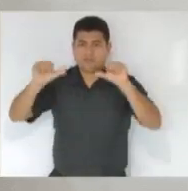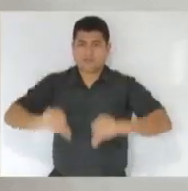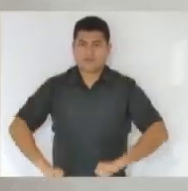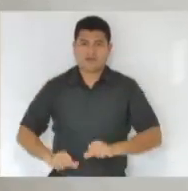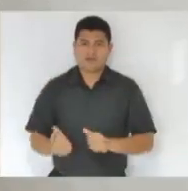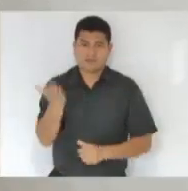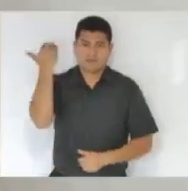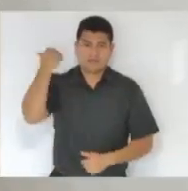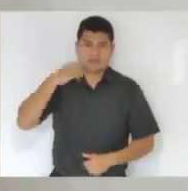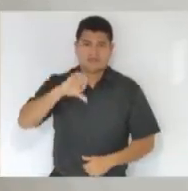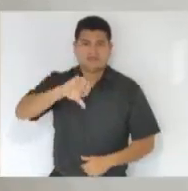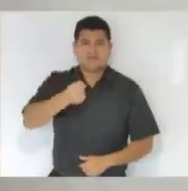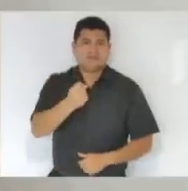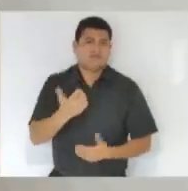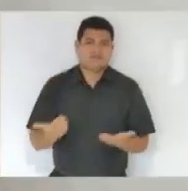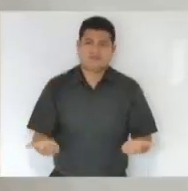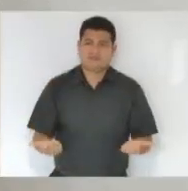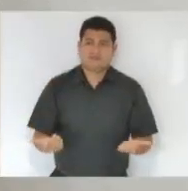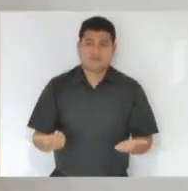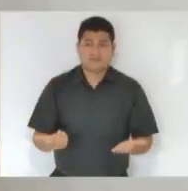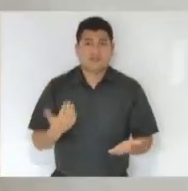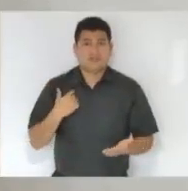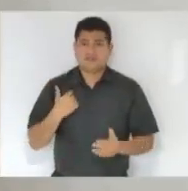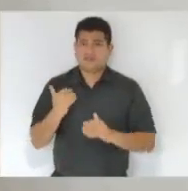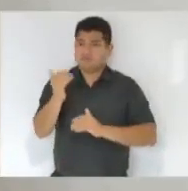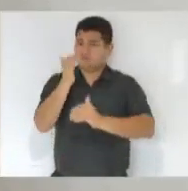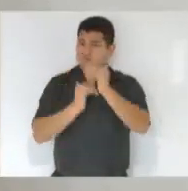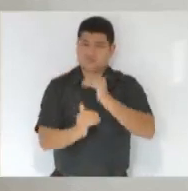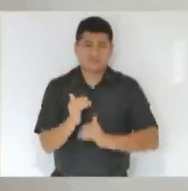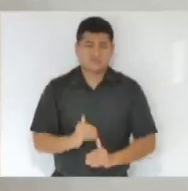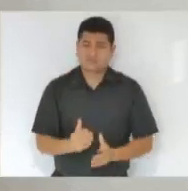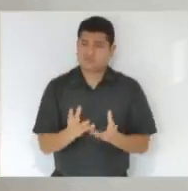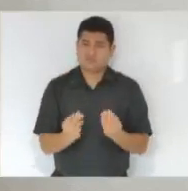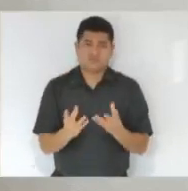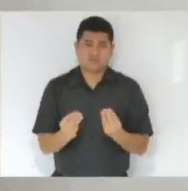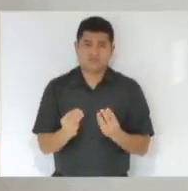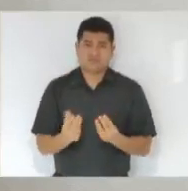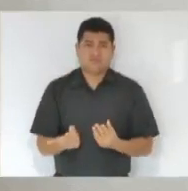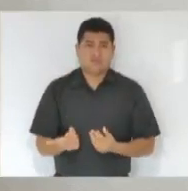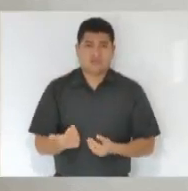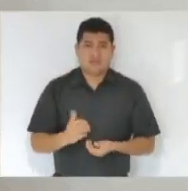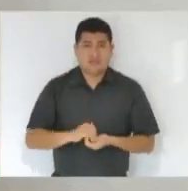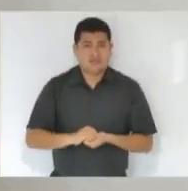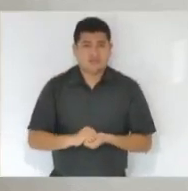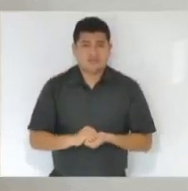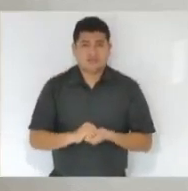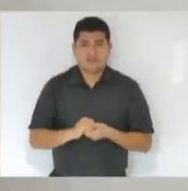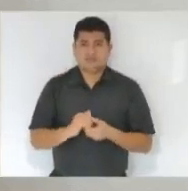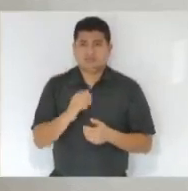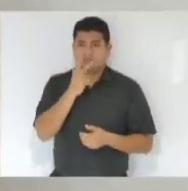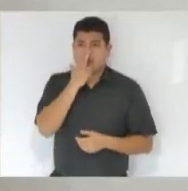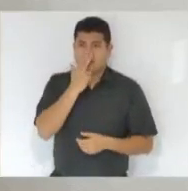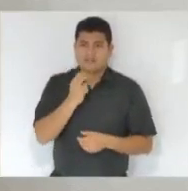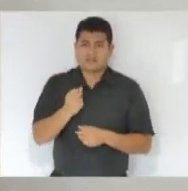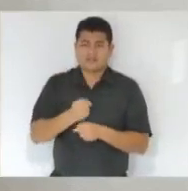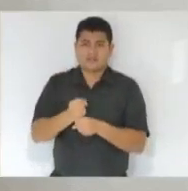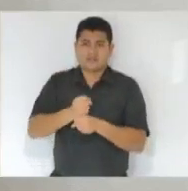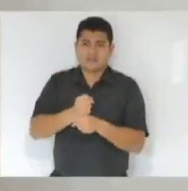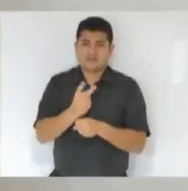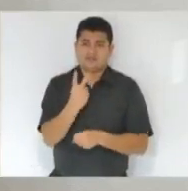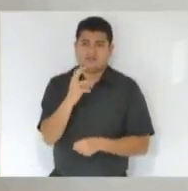econômica. Regredimos muito, regredimos demais, retrocedemos duas décadas em liberdade